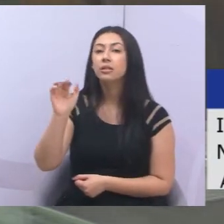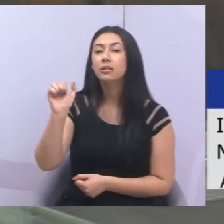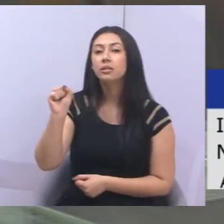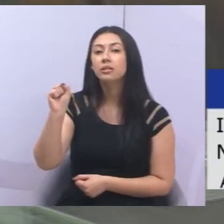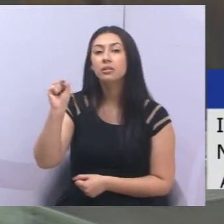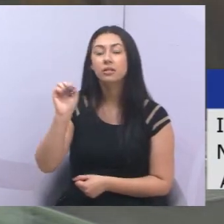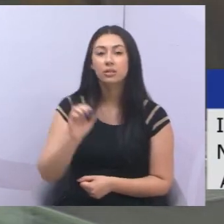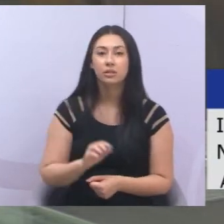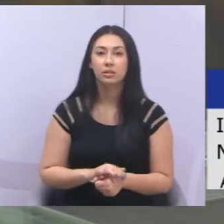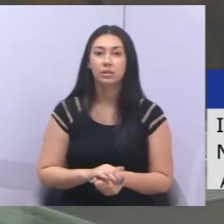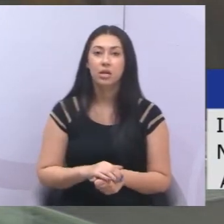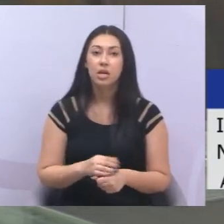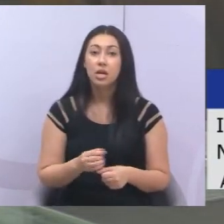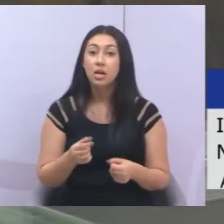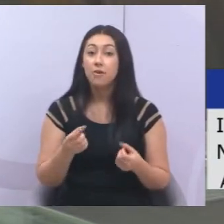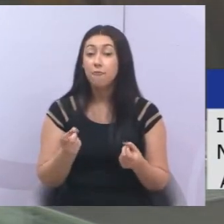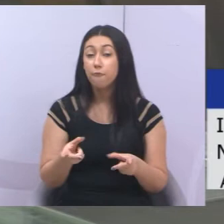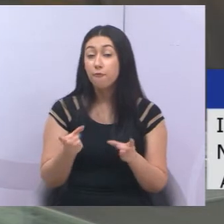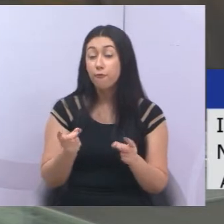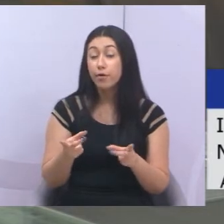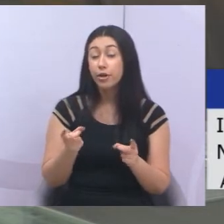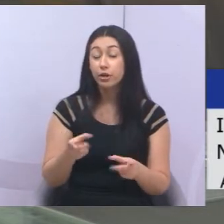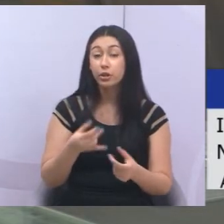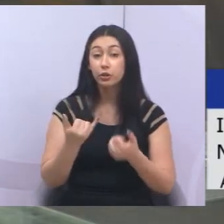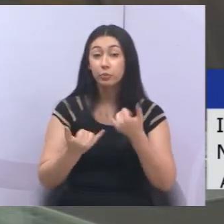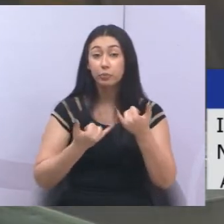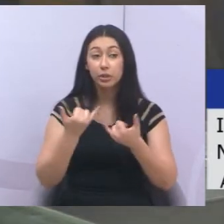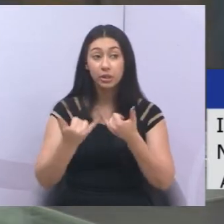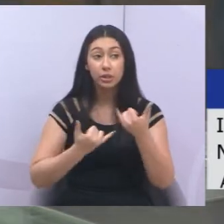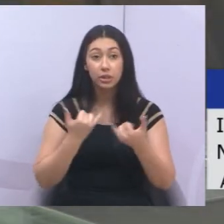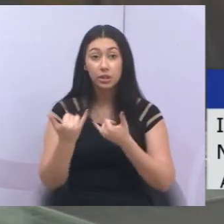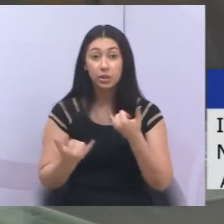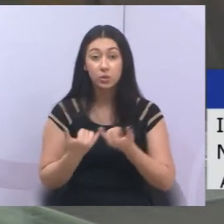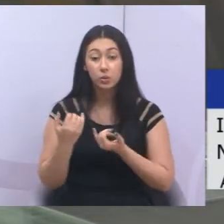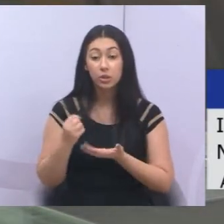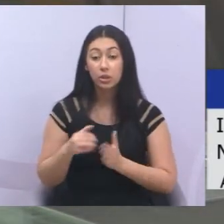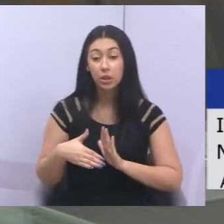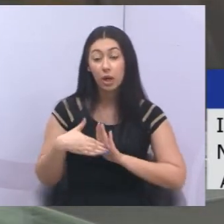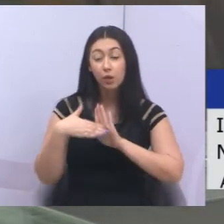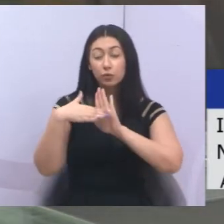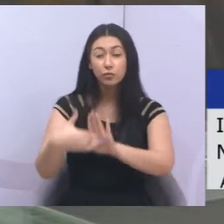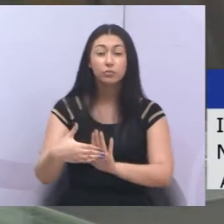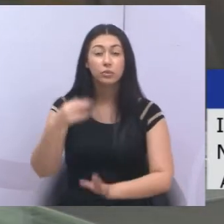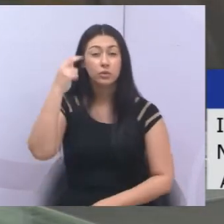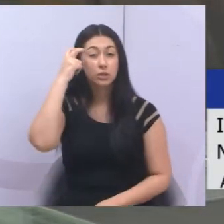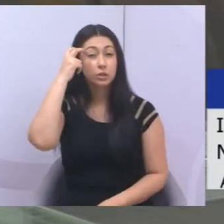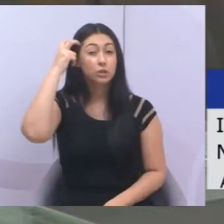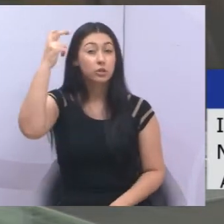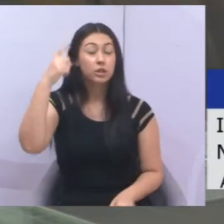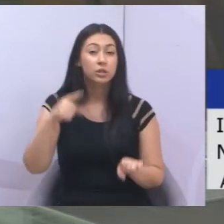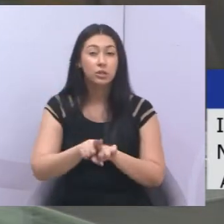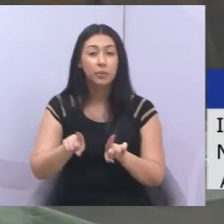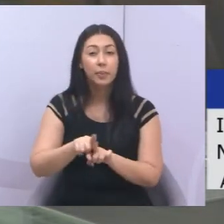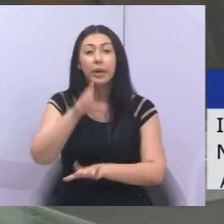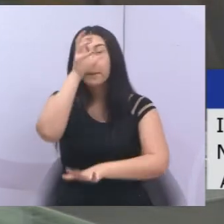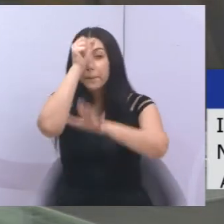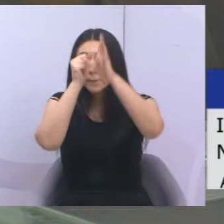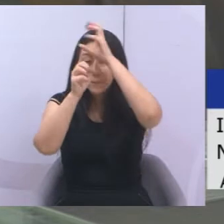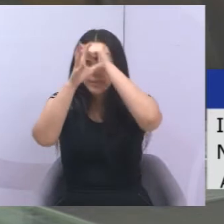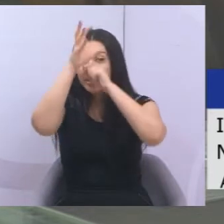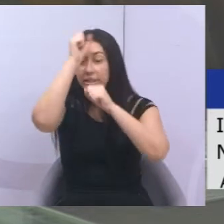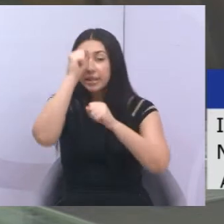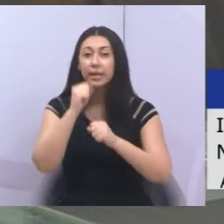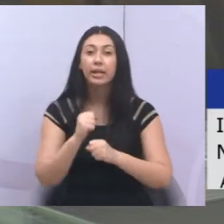saber da criança. Os brinquedos que ali são vendidos são brinquedos que estimulam a inteligência e o saber da criança,